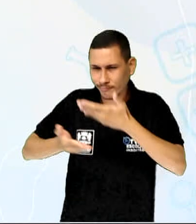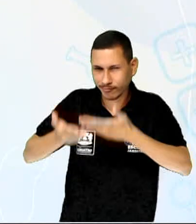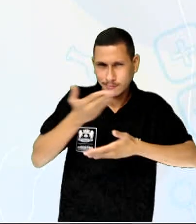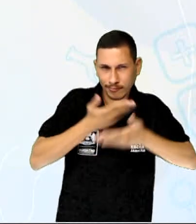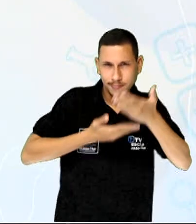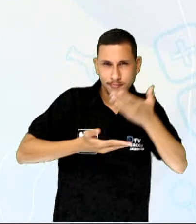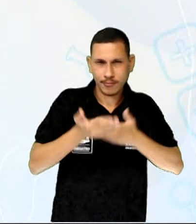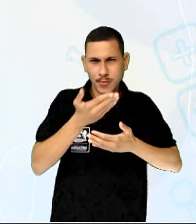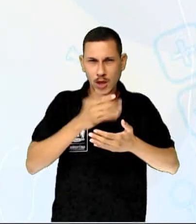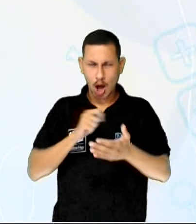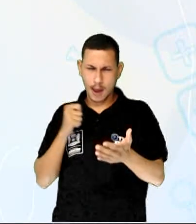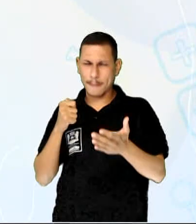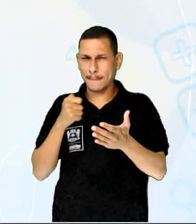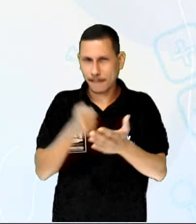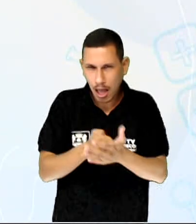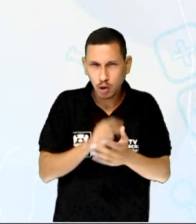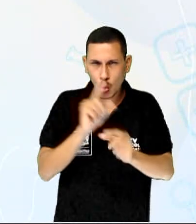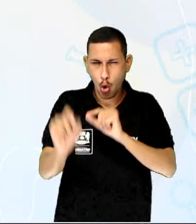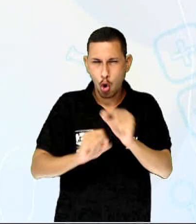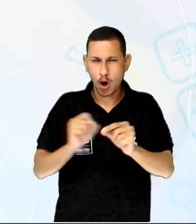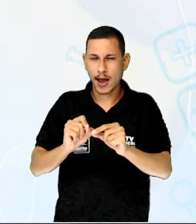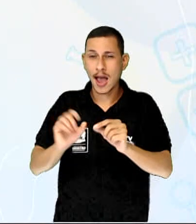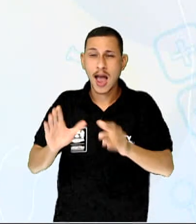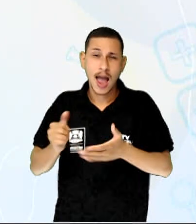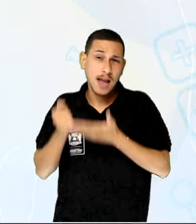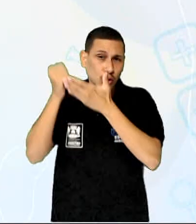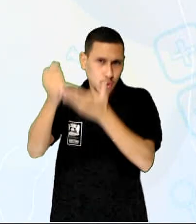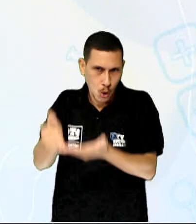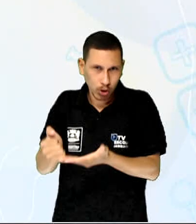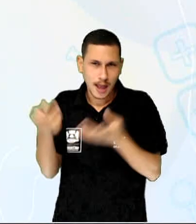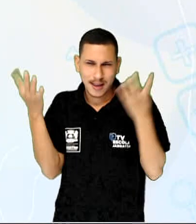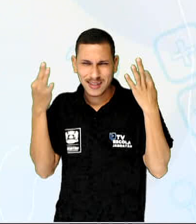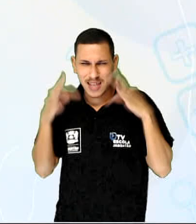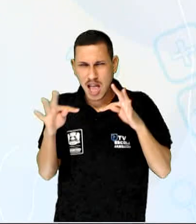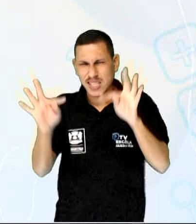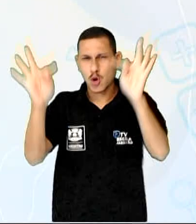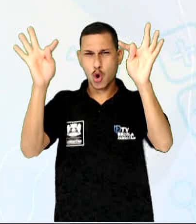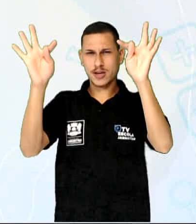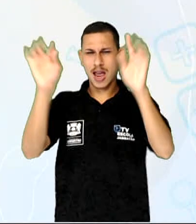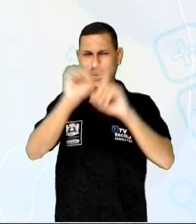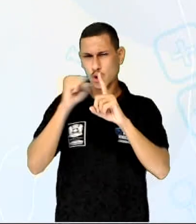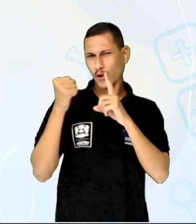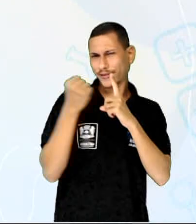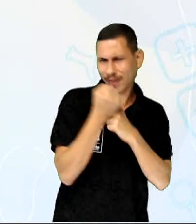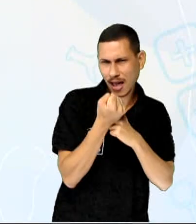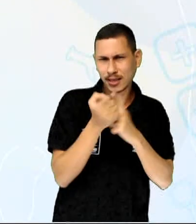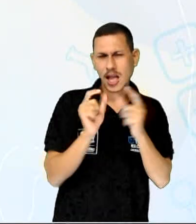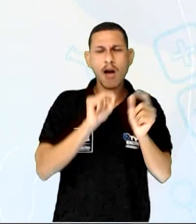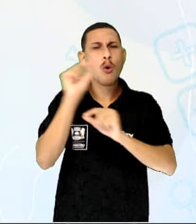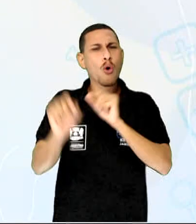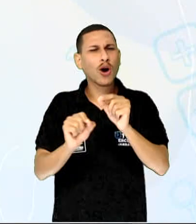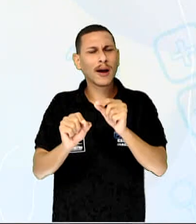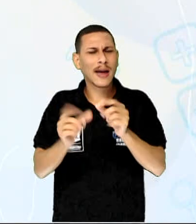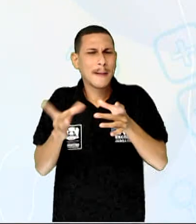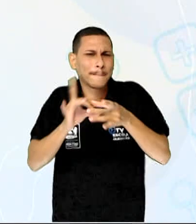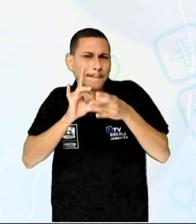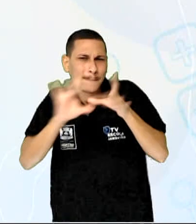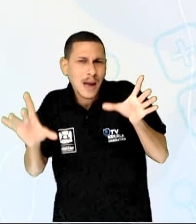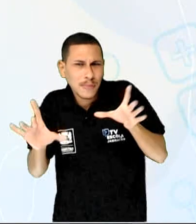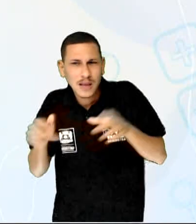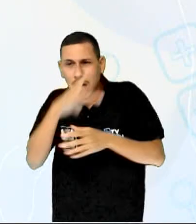dos impactos mais positivos dessas tecnologias sobre a sociedade é possibilitar a aproximação